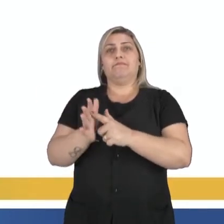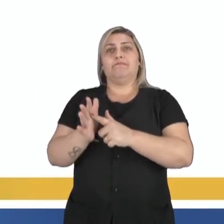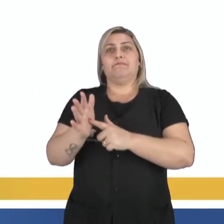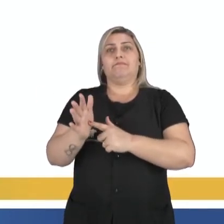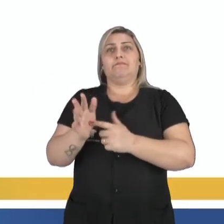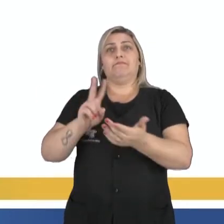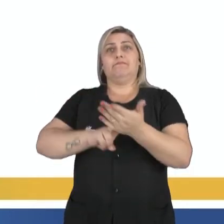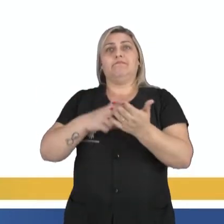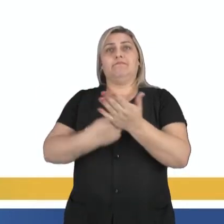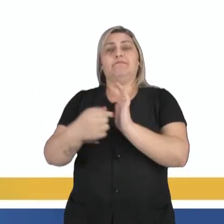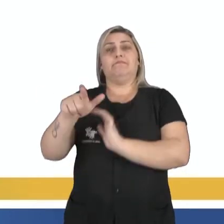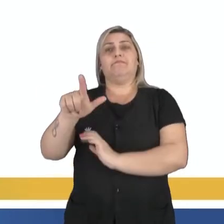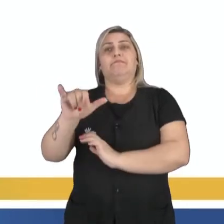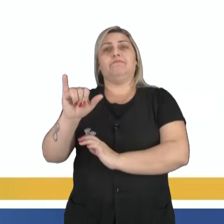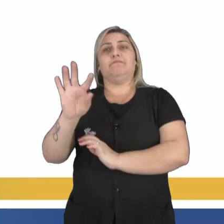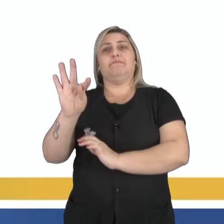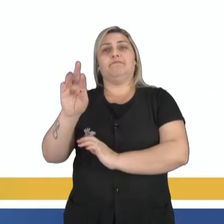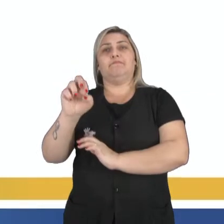tem uma